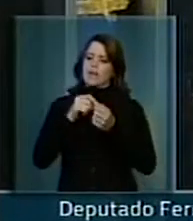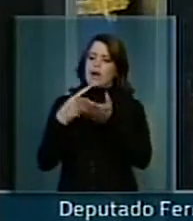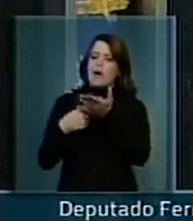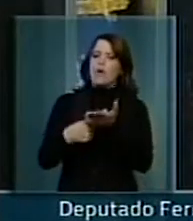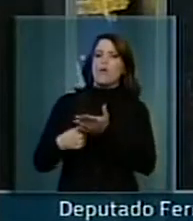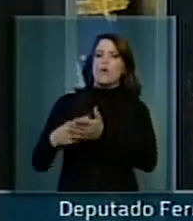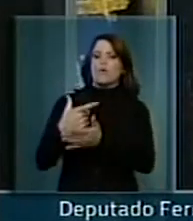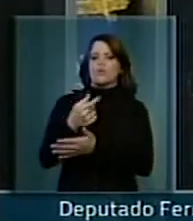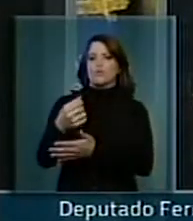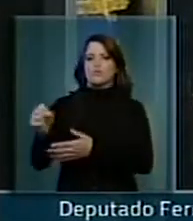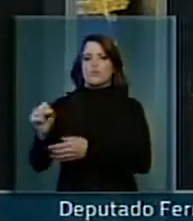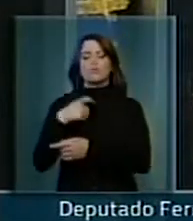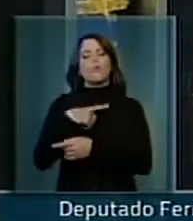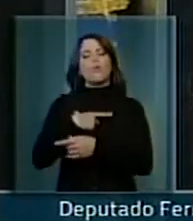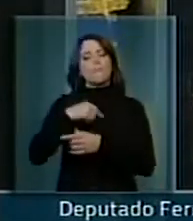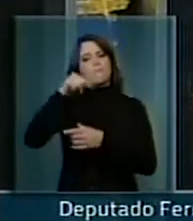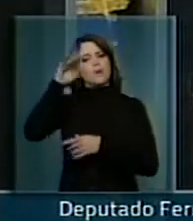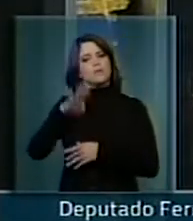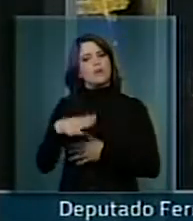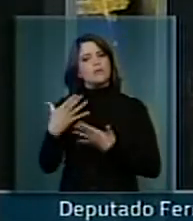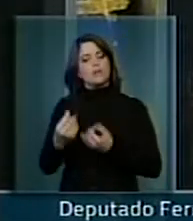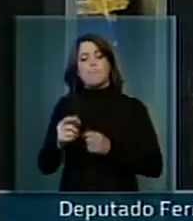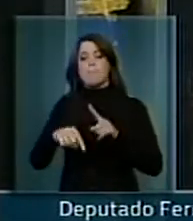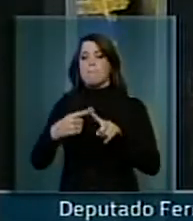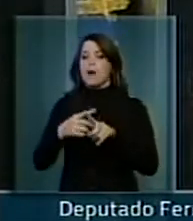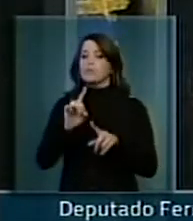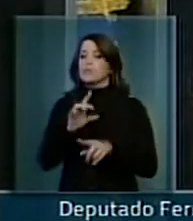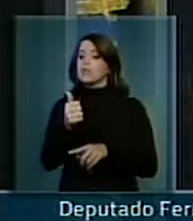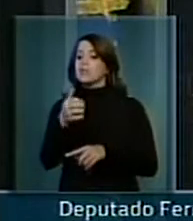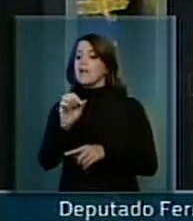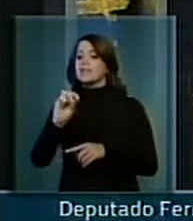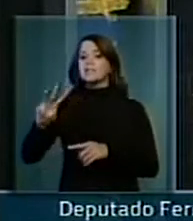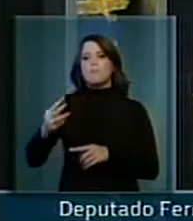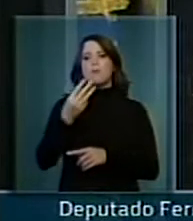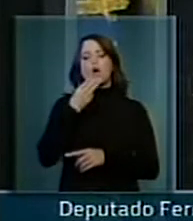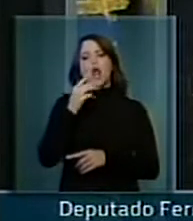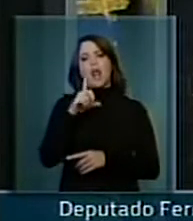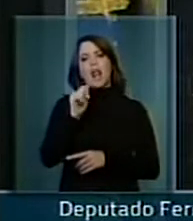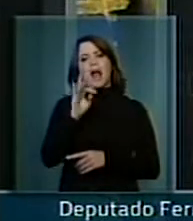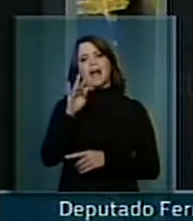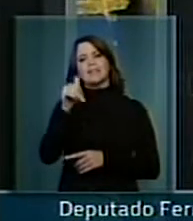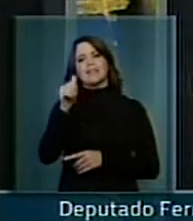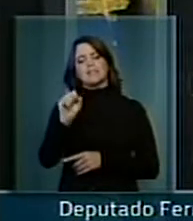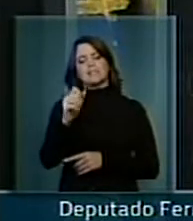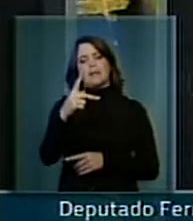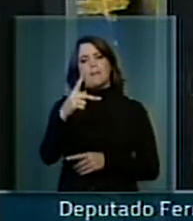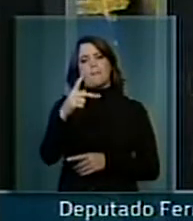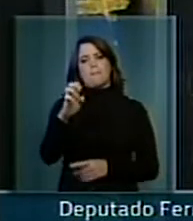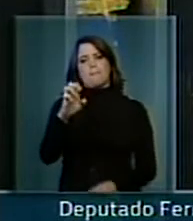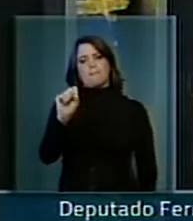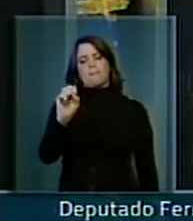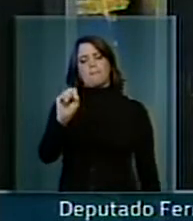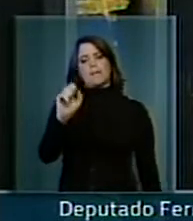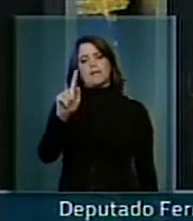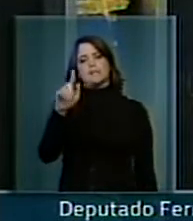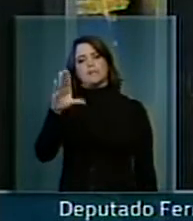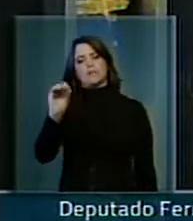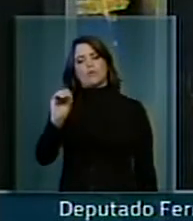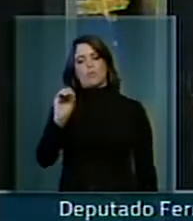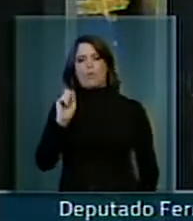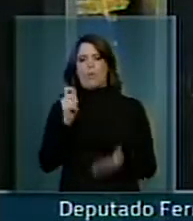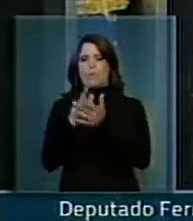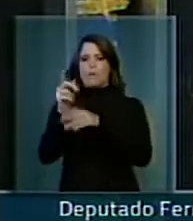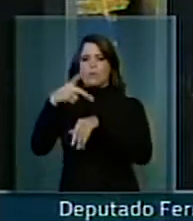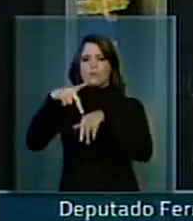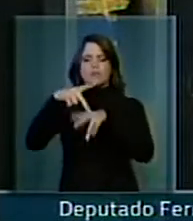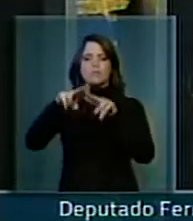o Brasil aceitaria não mais do que 10 milhões de latas de pêssego importado. A região de Pelotas